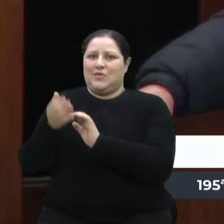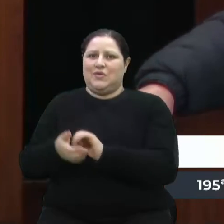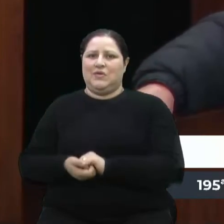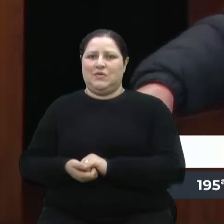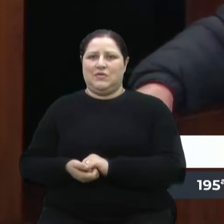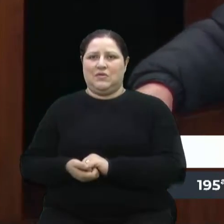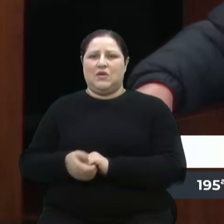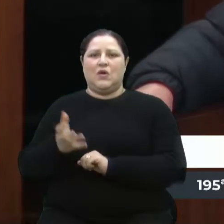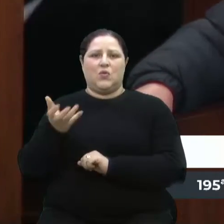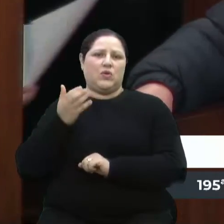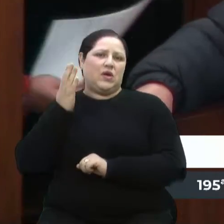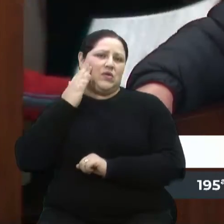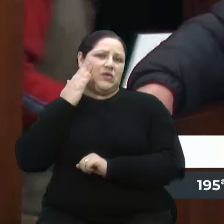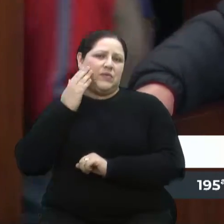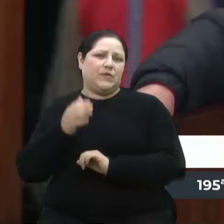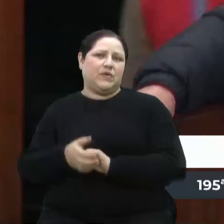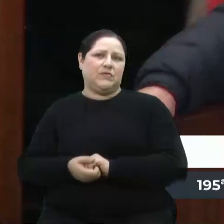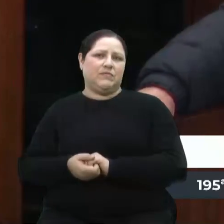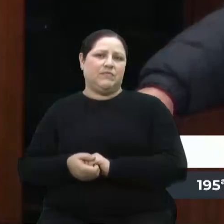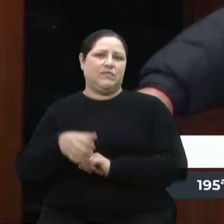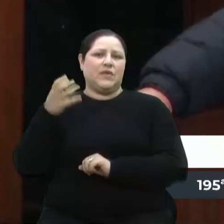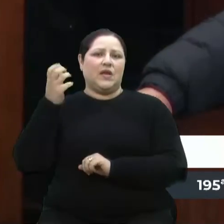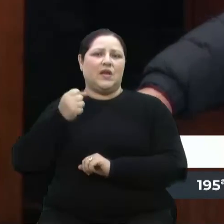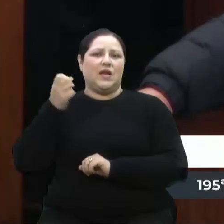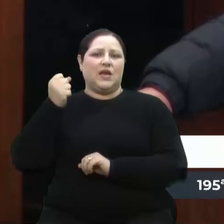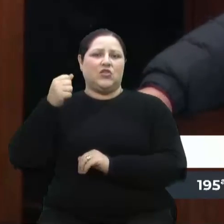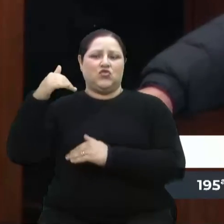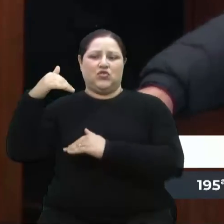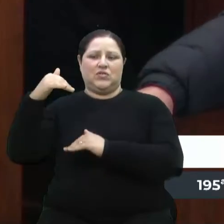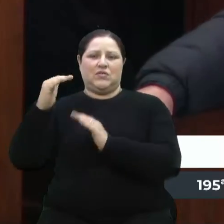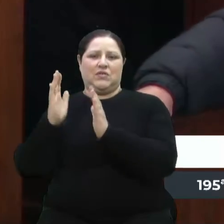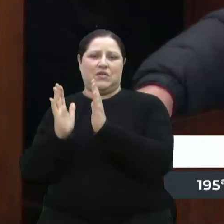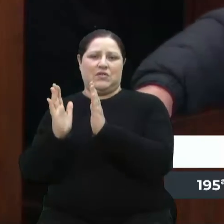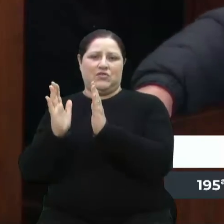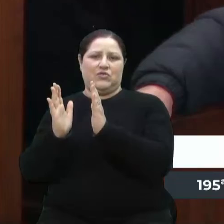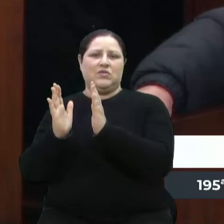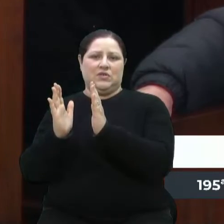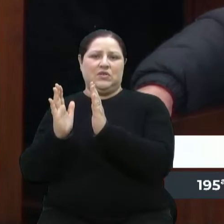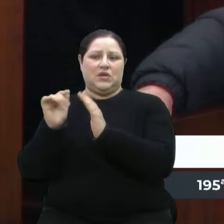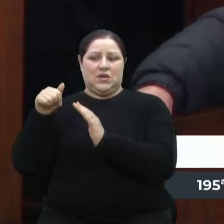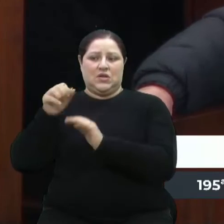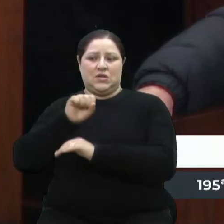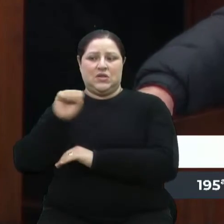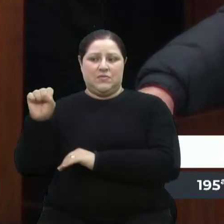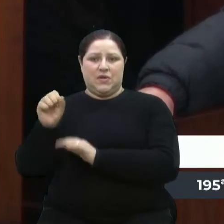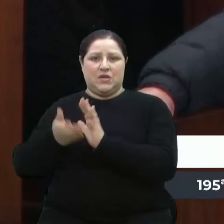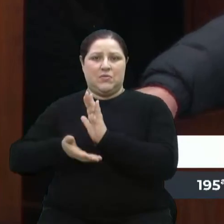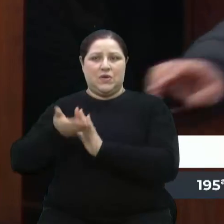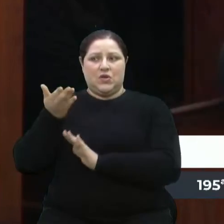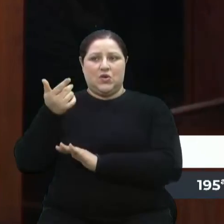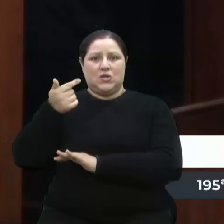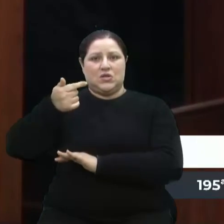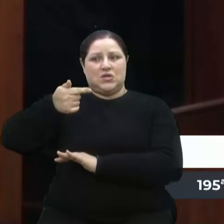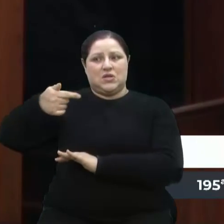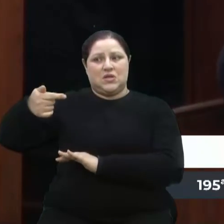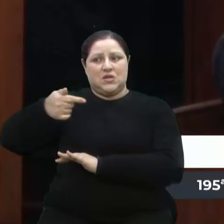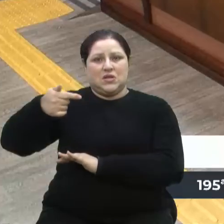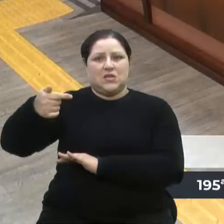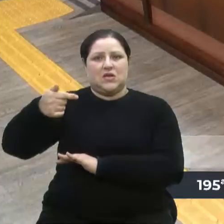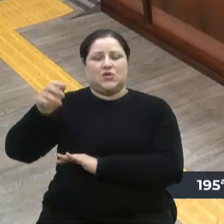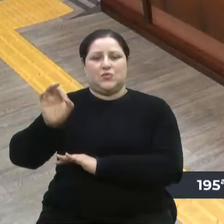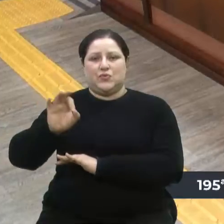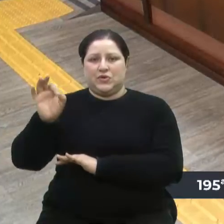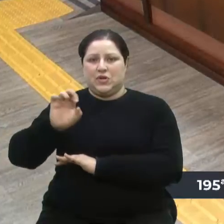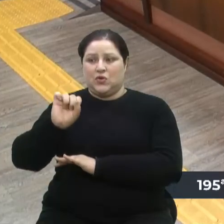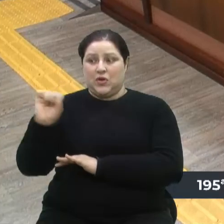Quero saber se o leite, vereador Velocino, que aumentou nesse semestre 77%, quanto que vai